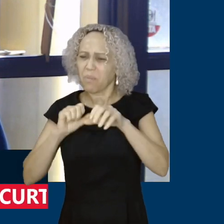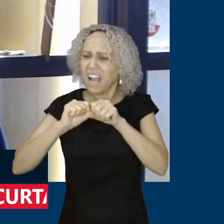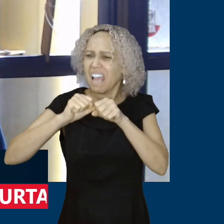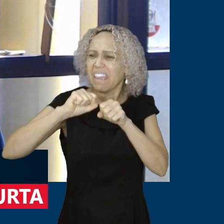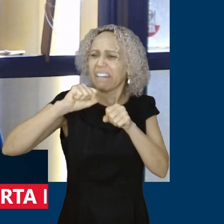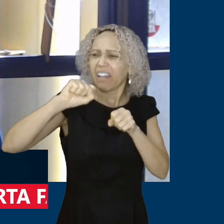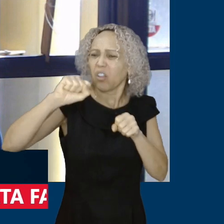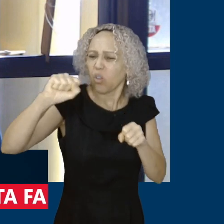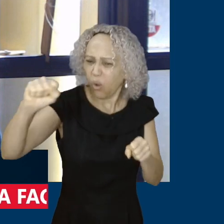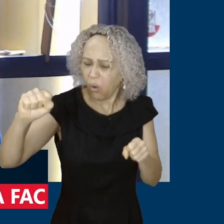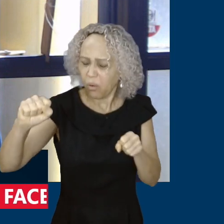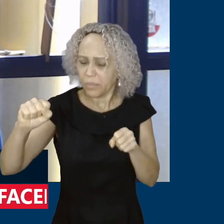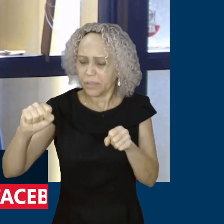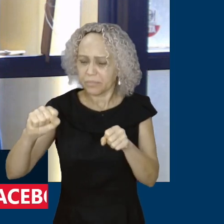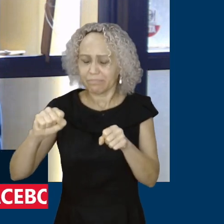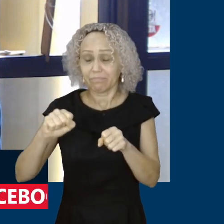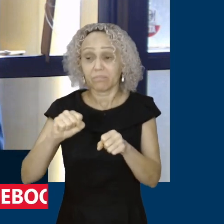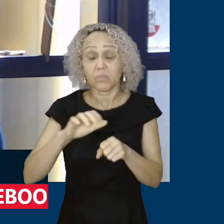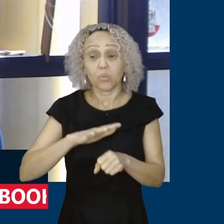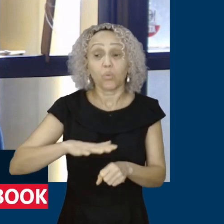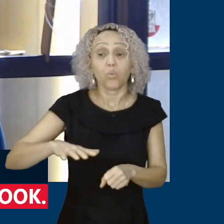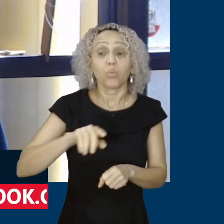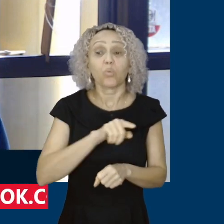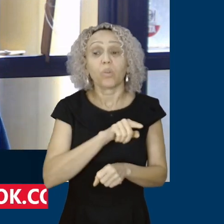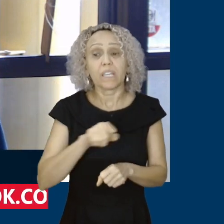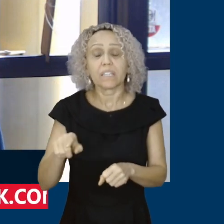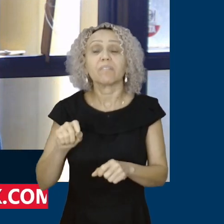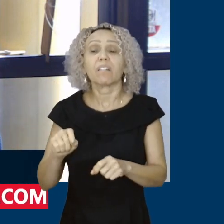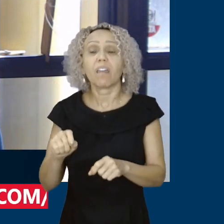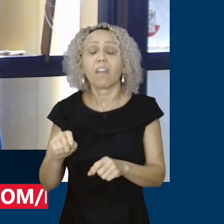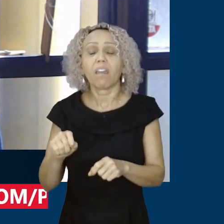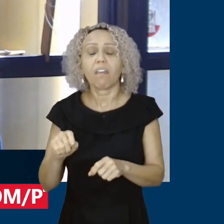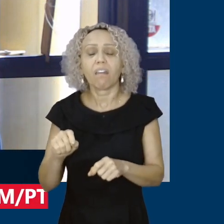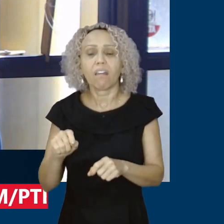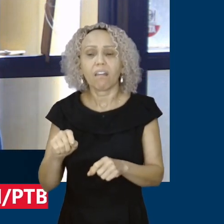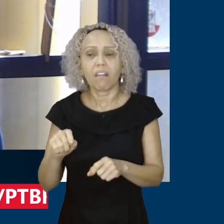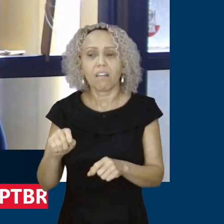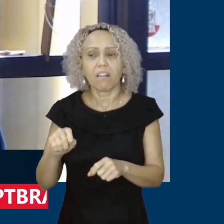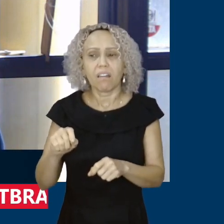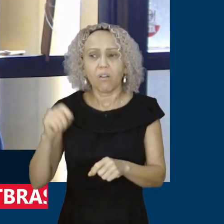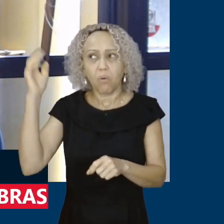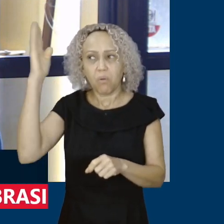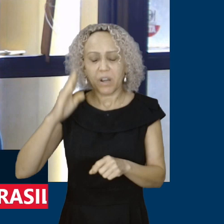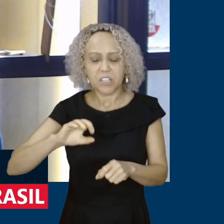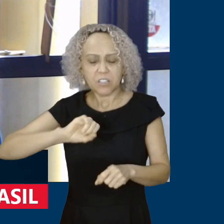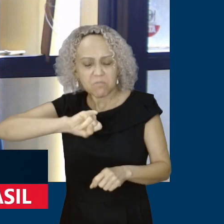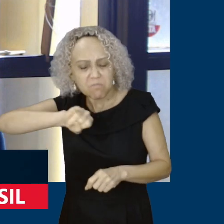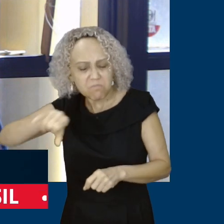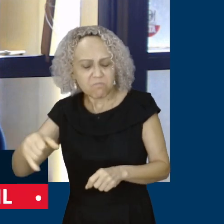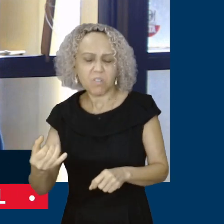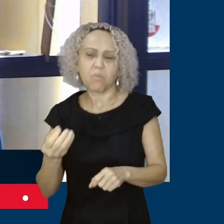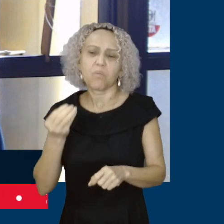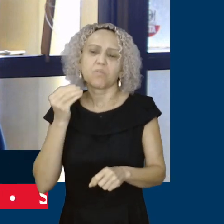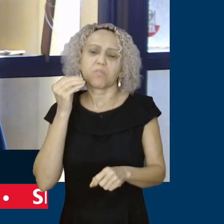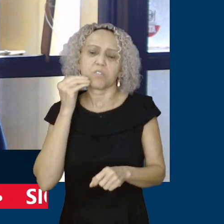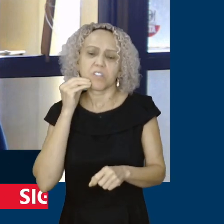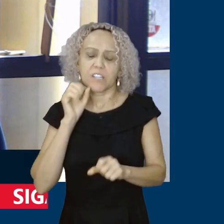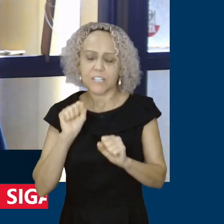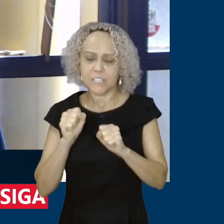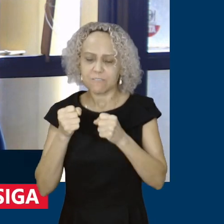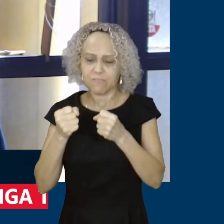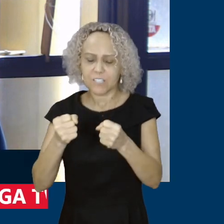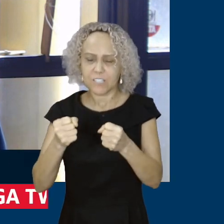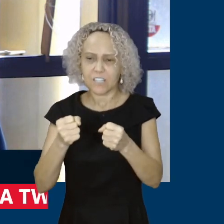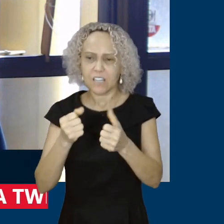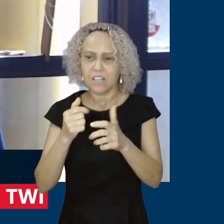Brasil como uma grande oportunidade de enfrentar a crise climática, enfrentar a desigualdade e inspirar